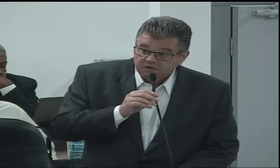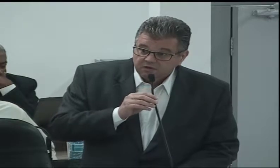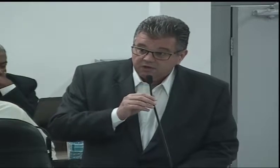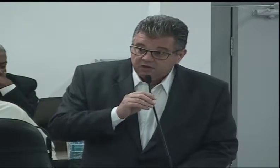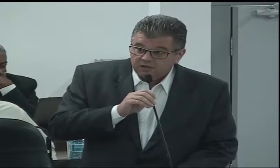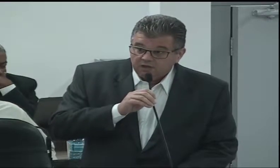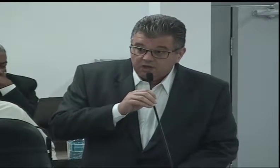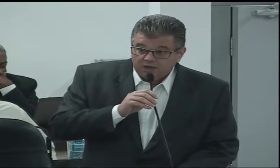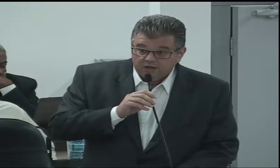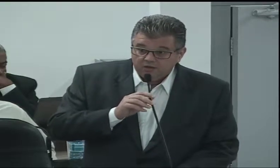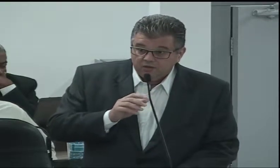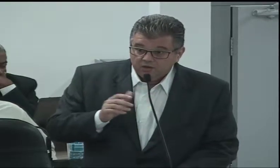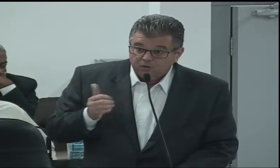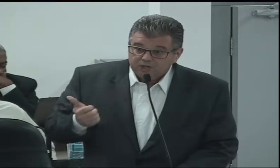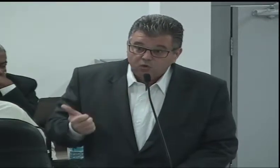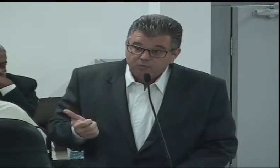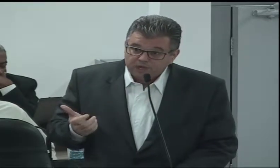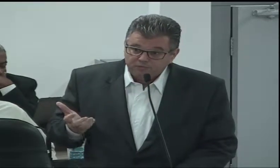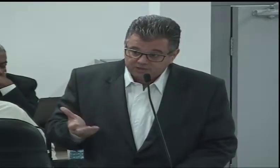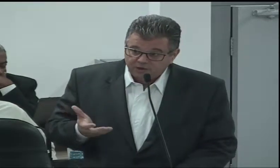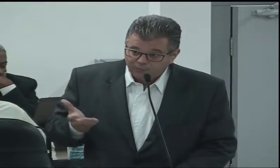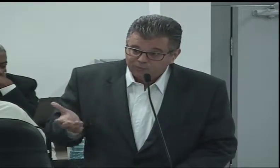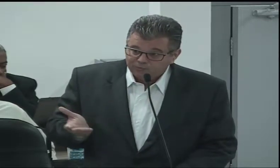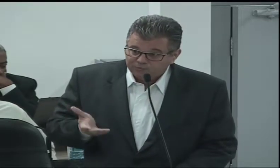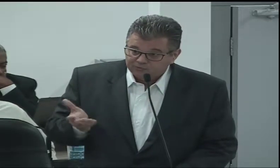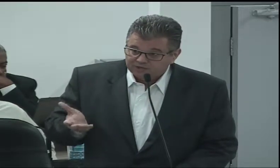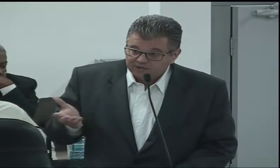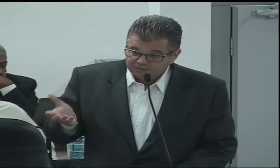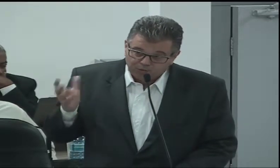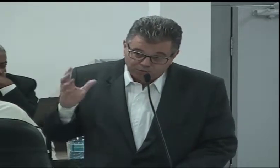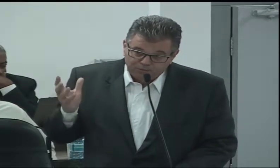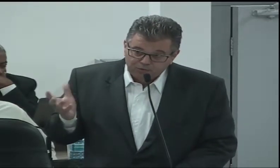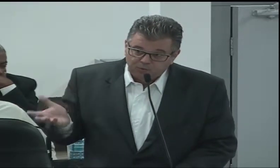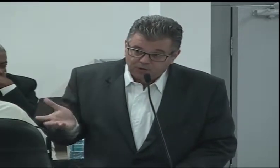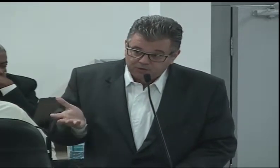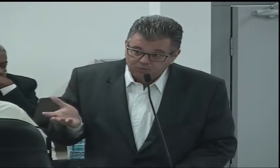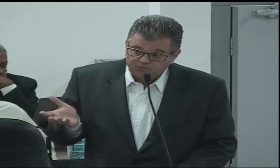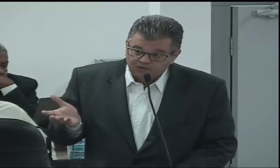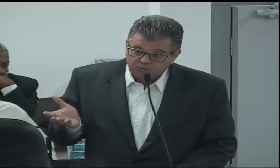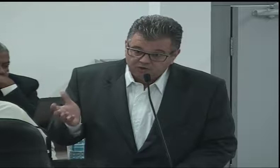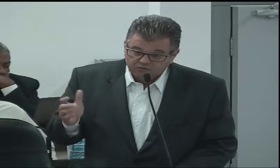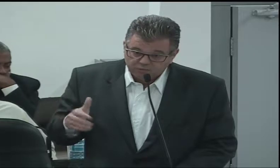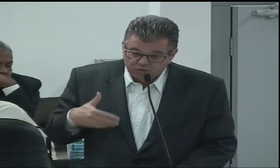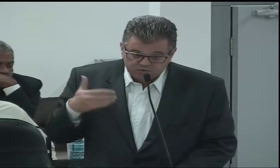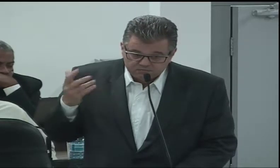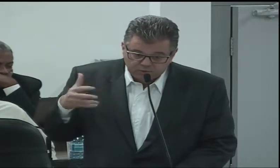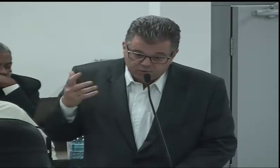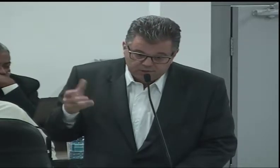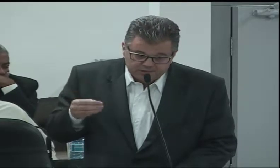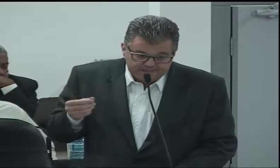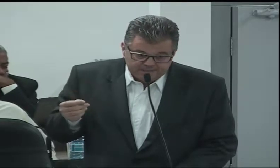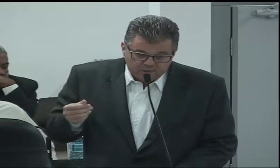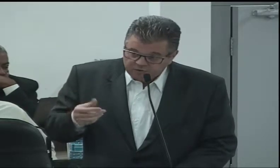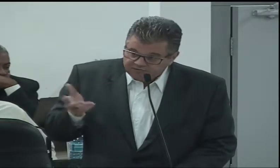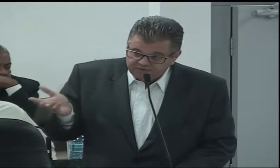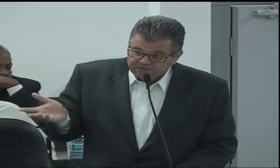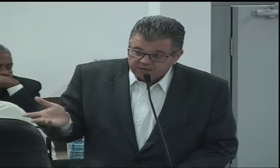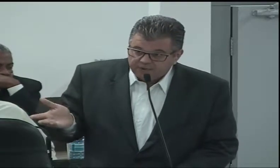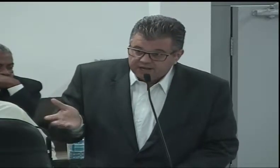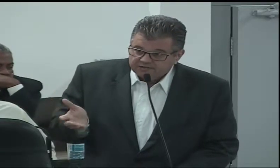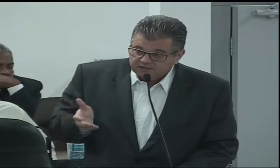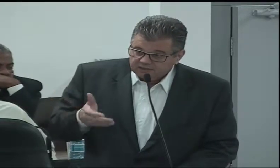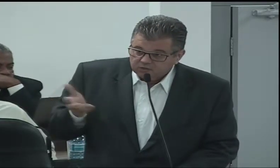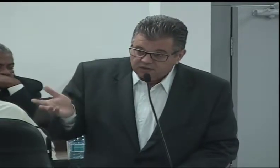sífilis, né? Eu andei comendo até alguns diagnósticos, comendo bola em alguns diagnósticos, por